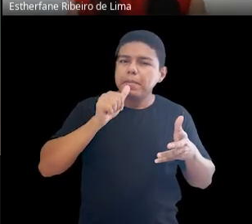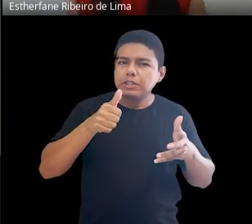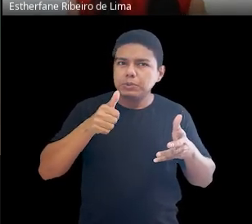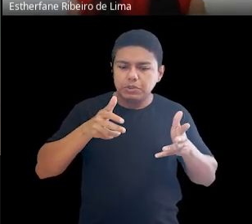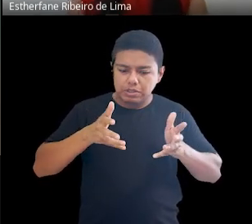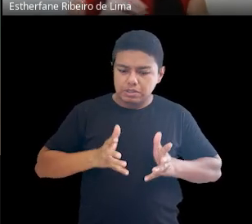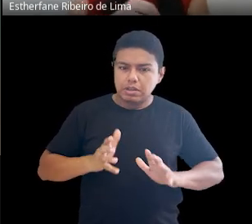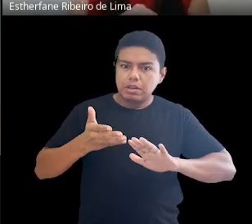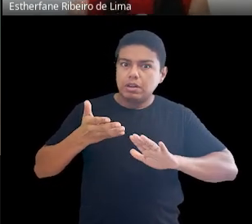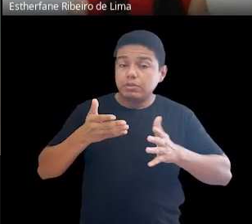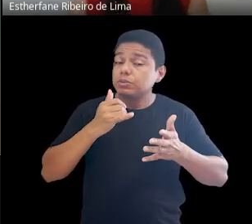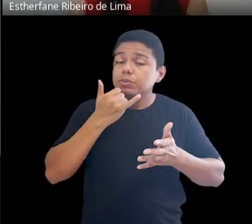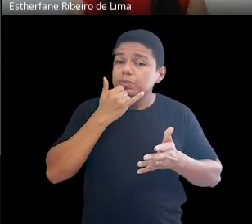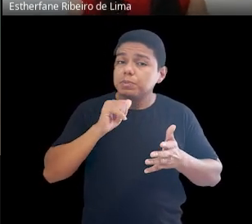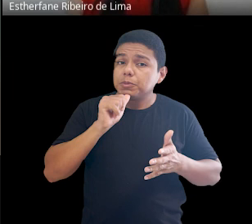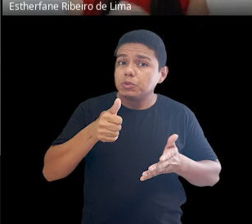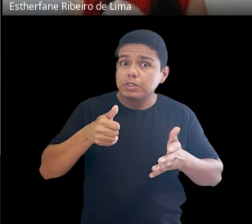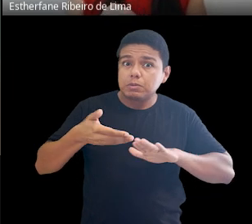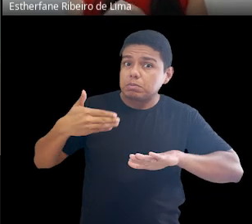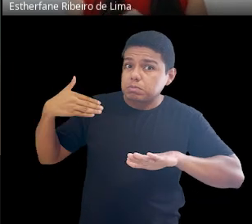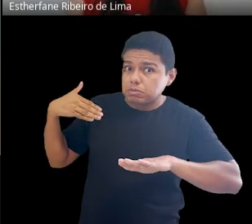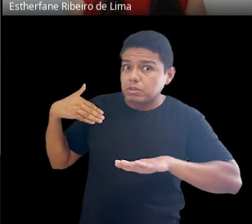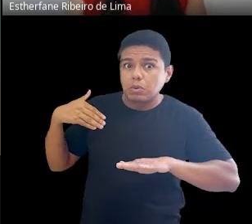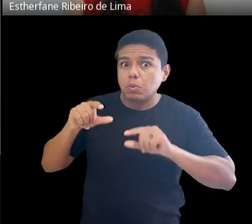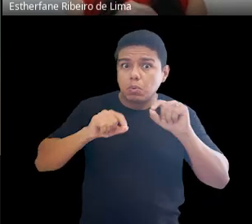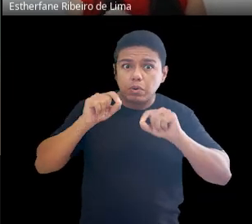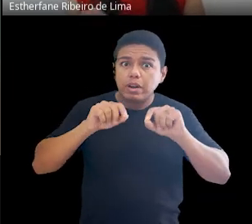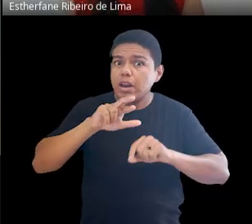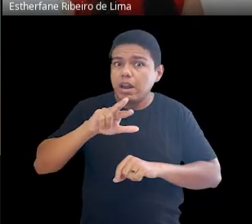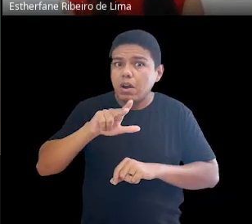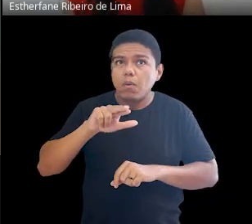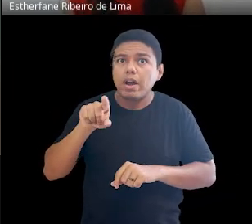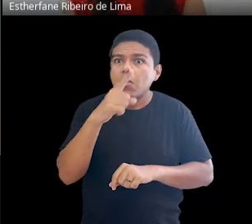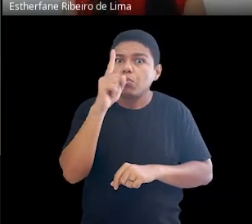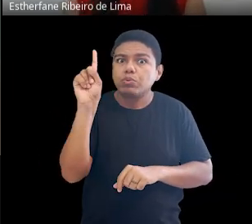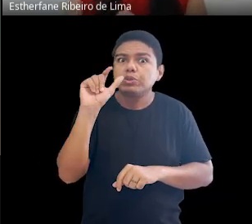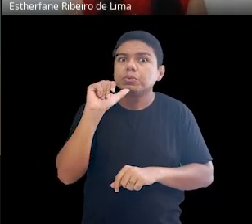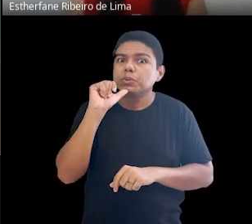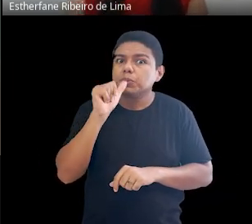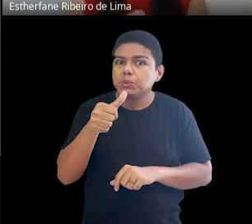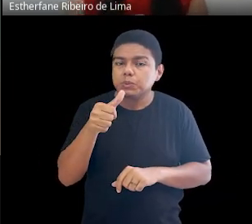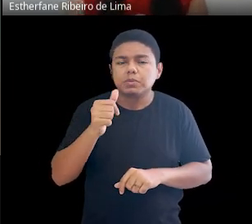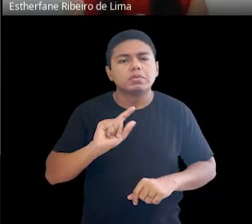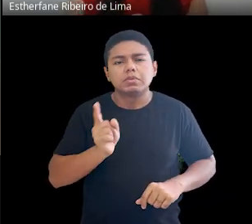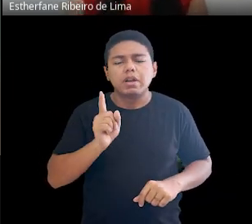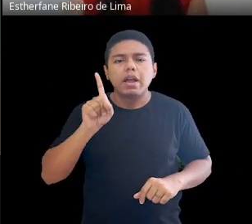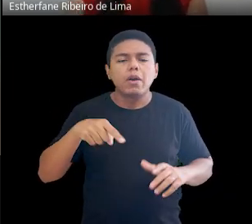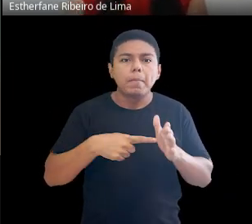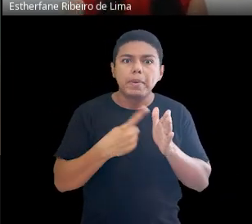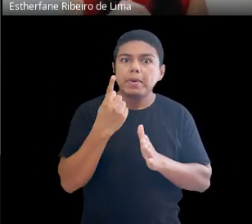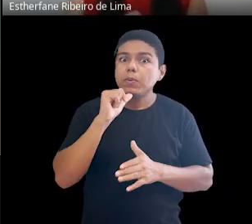última menstruação não é o último dia que o paciente menstruou, mas o primeiro dia que